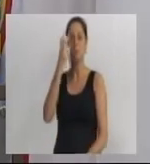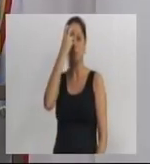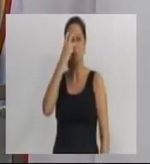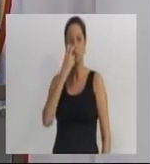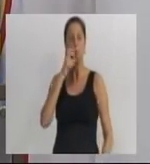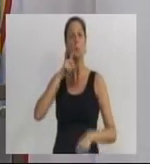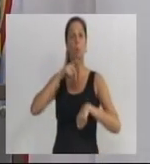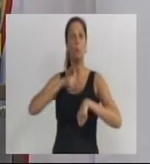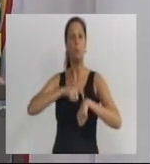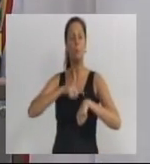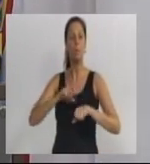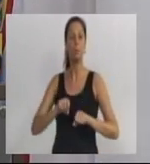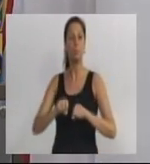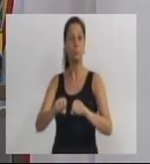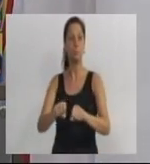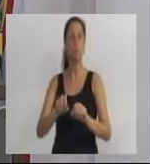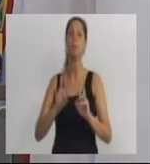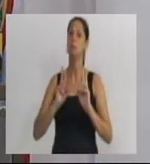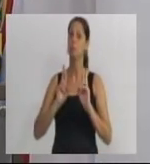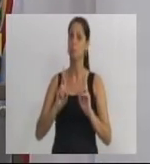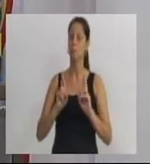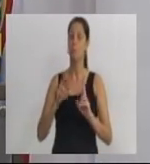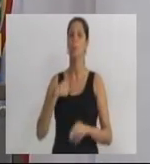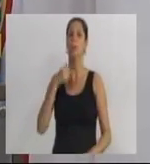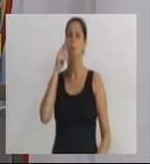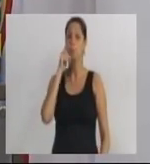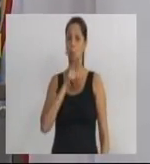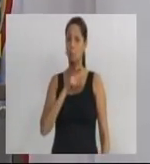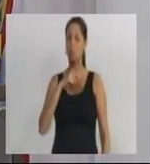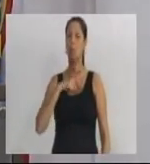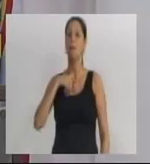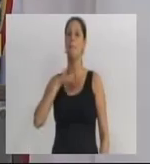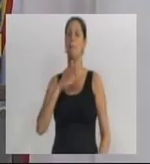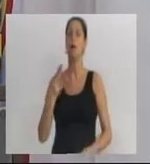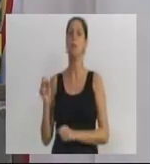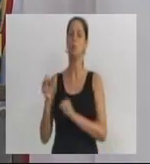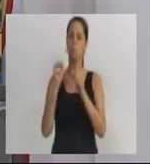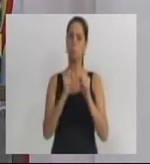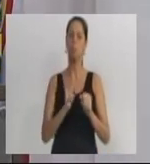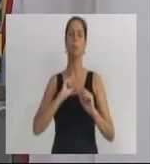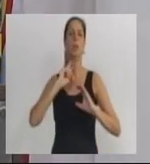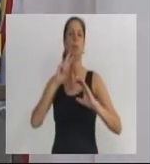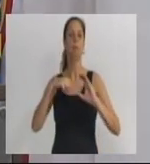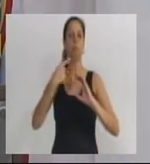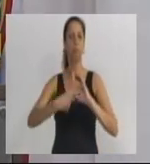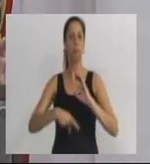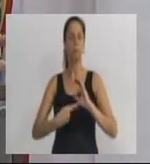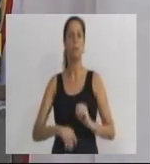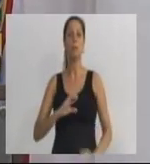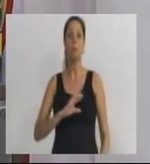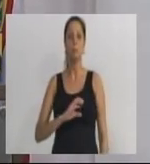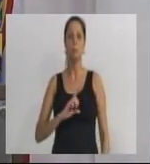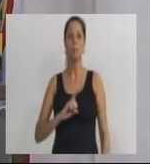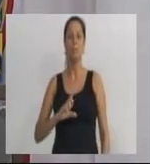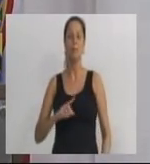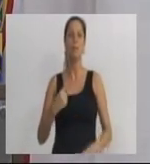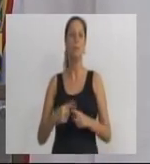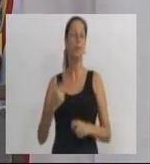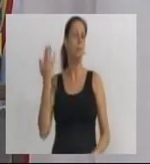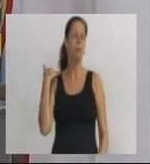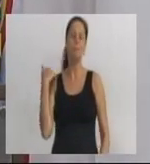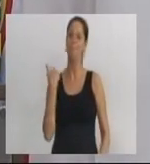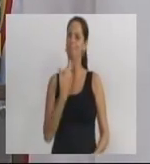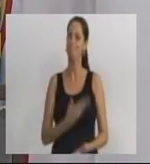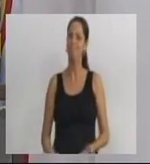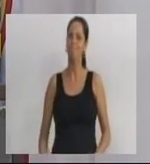compras. Vamos ver se dessa vez eu vou conseguir ter mais poder nesse parlamento do que o CDL, da outra vez eu fui derrotado. Dessa vez